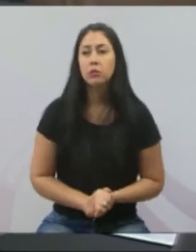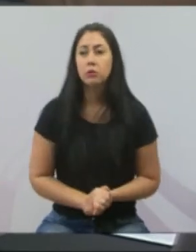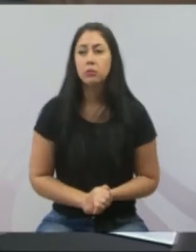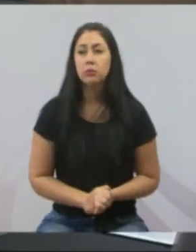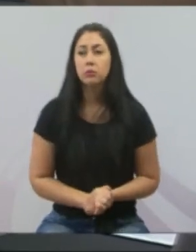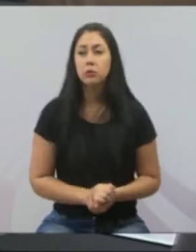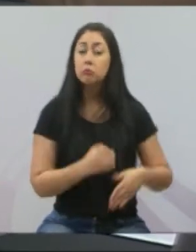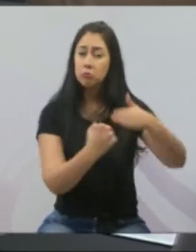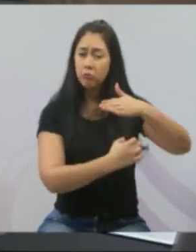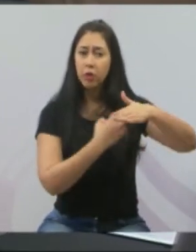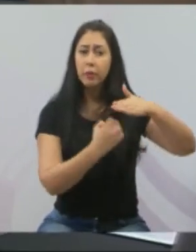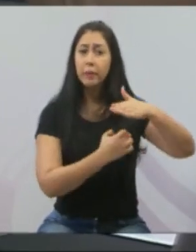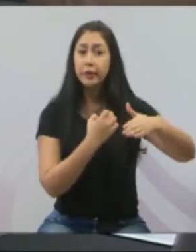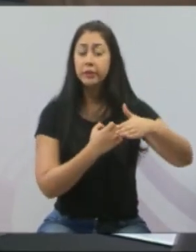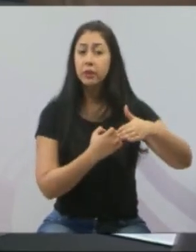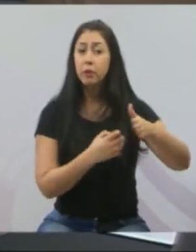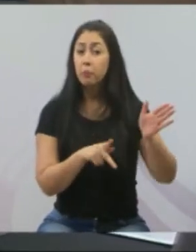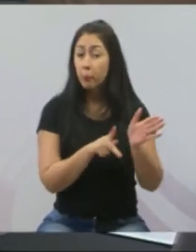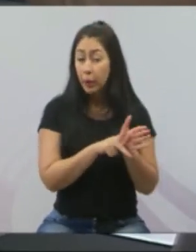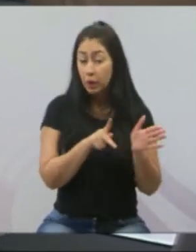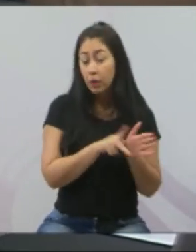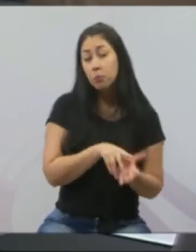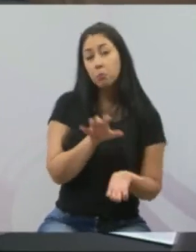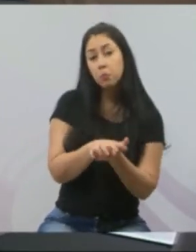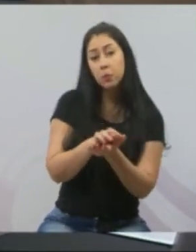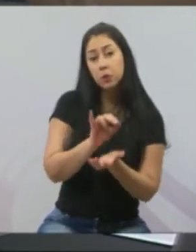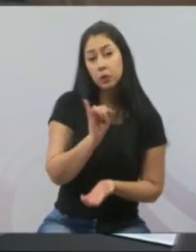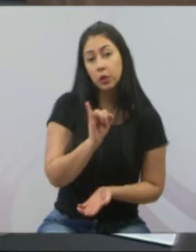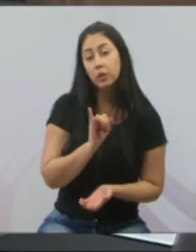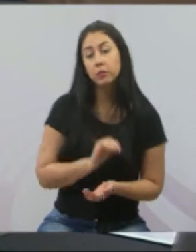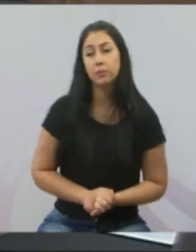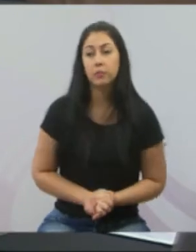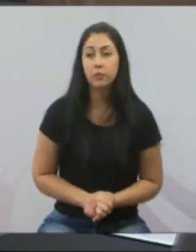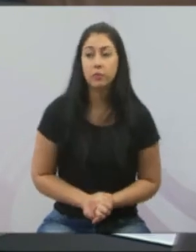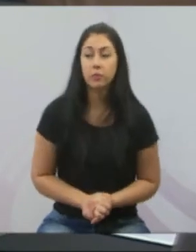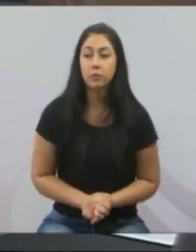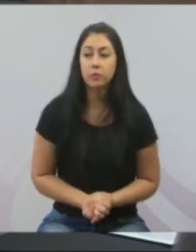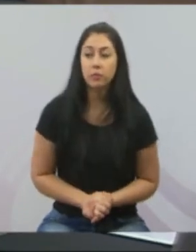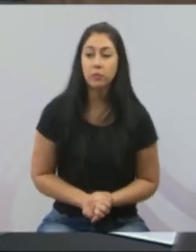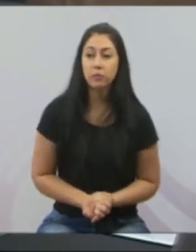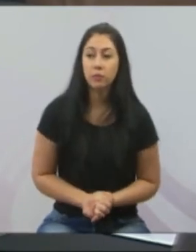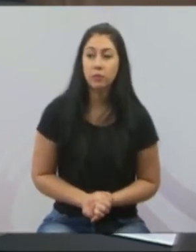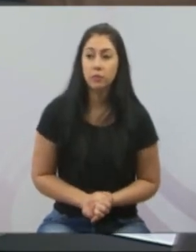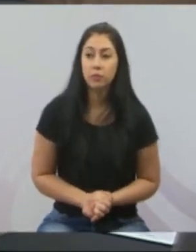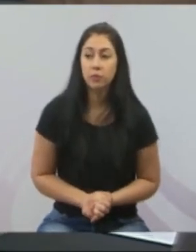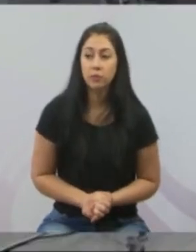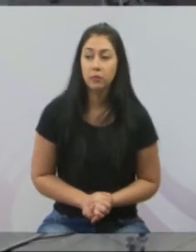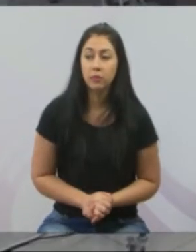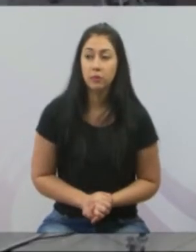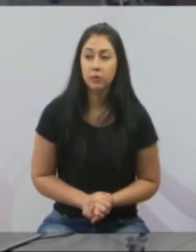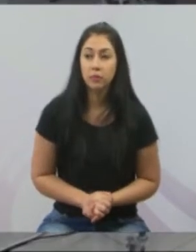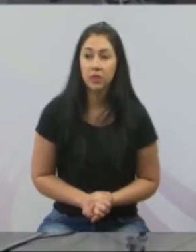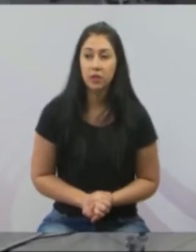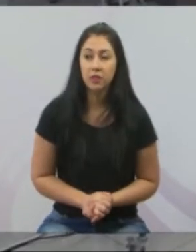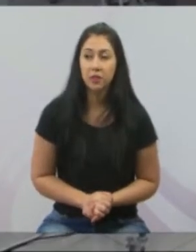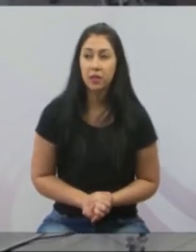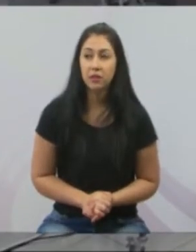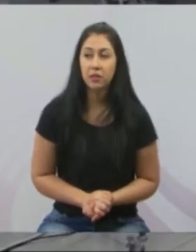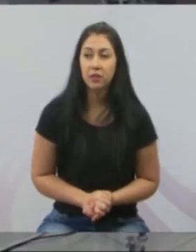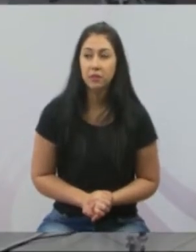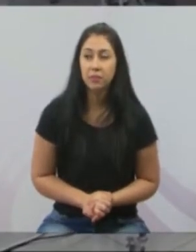Condutores, também reforçar o nosso pedido nesse sentido. E dizer, Paulinho, que